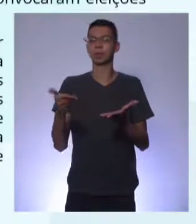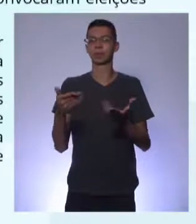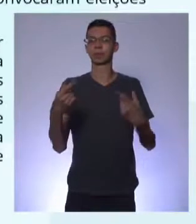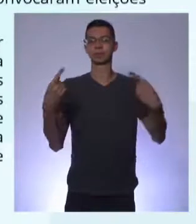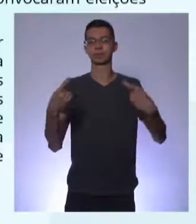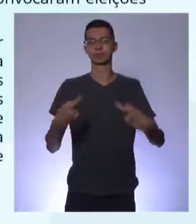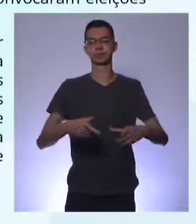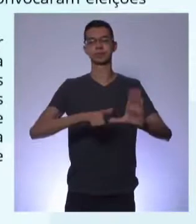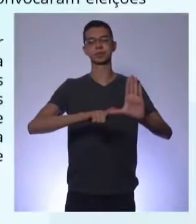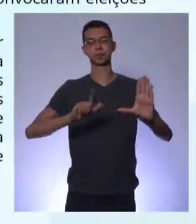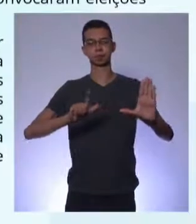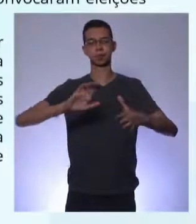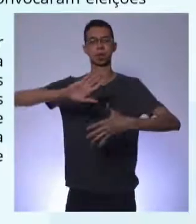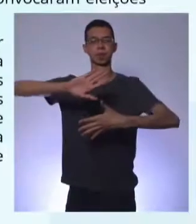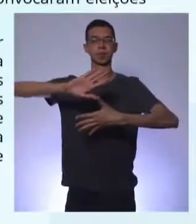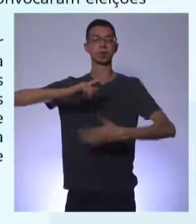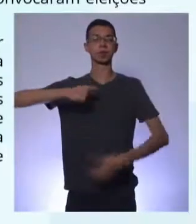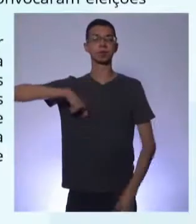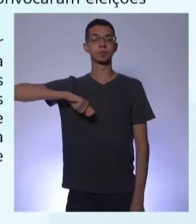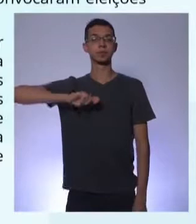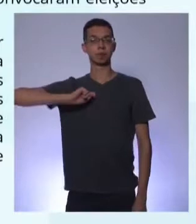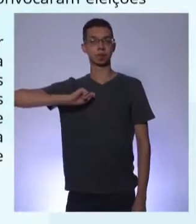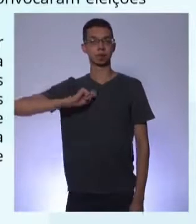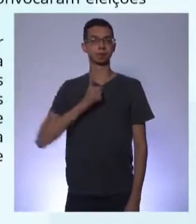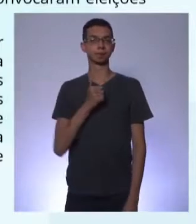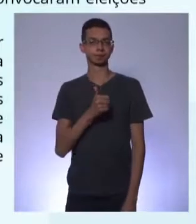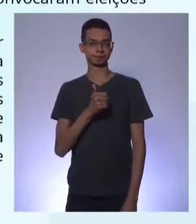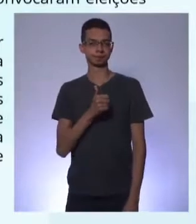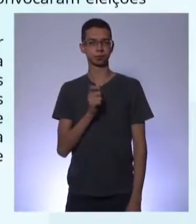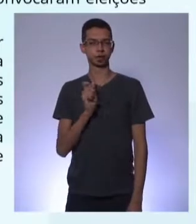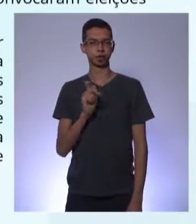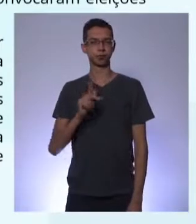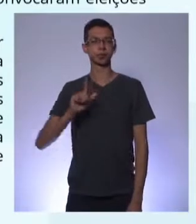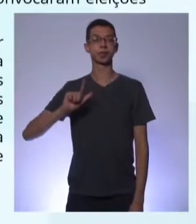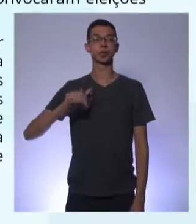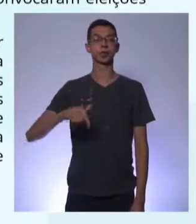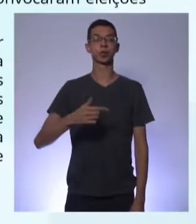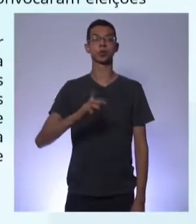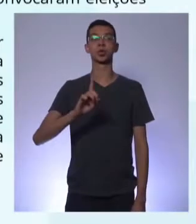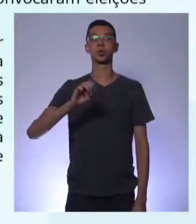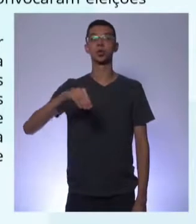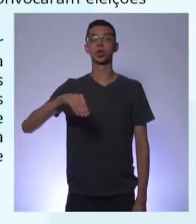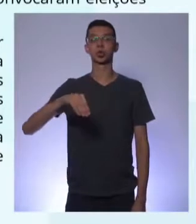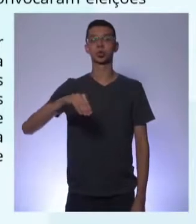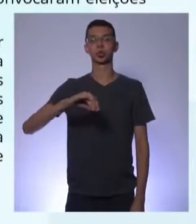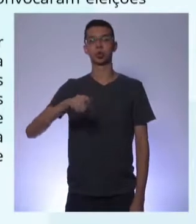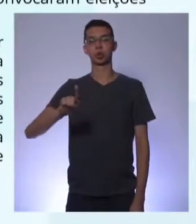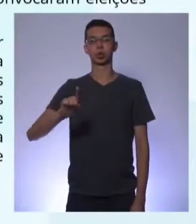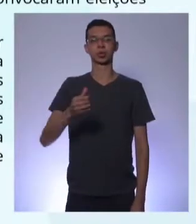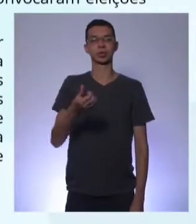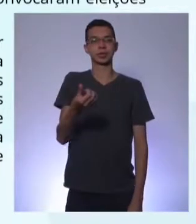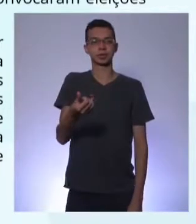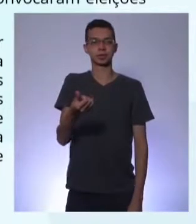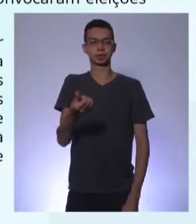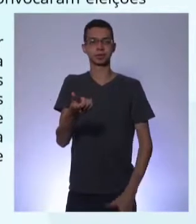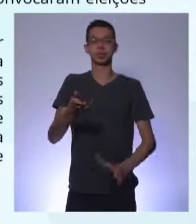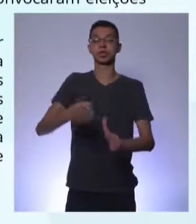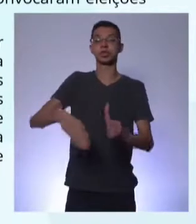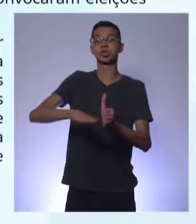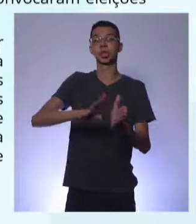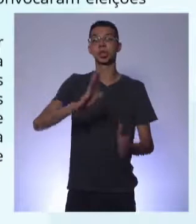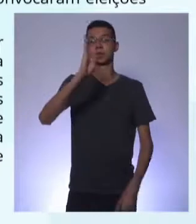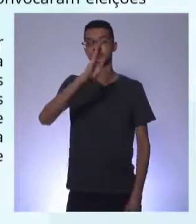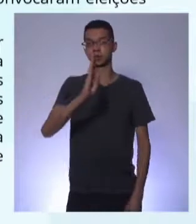na América Espanhola, ok? Depois que Dom João VI chega no Brasil, muita coisa vai